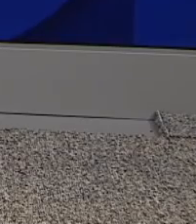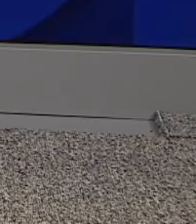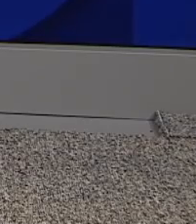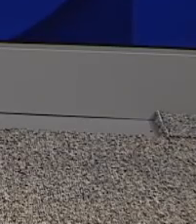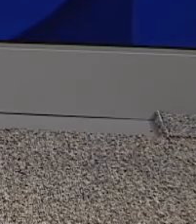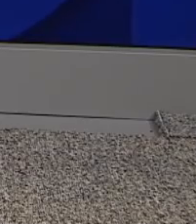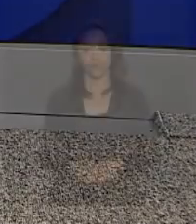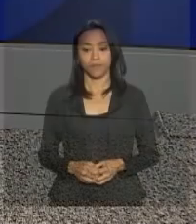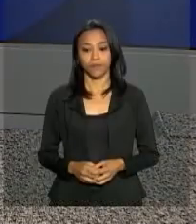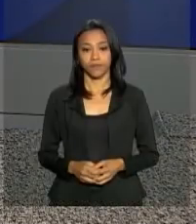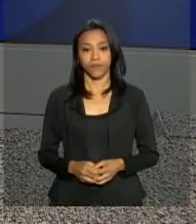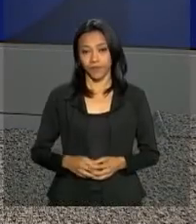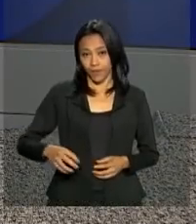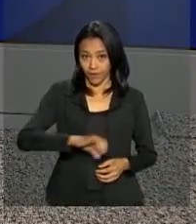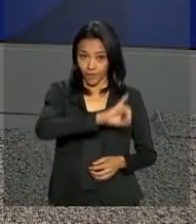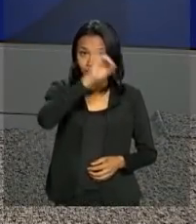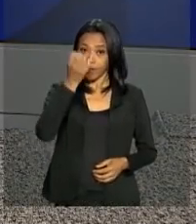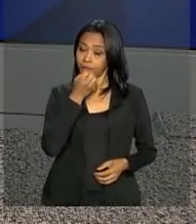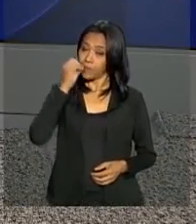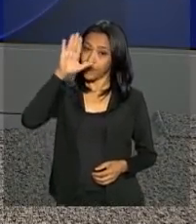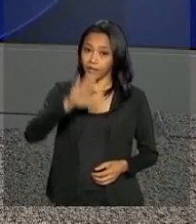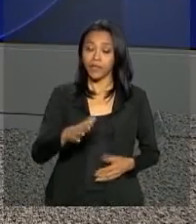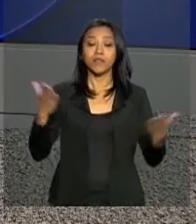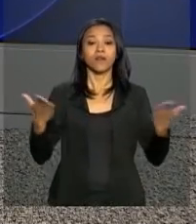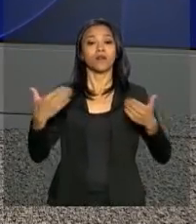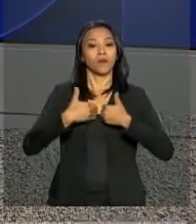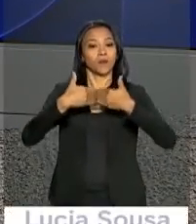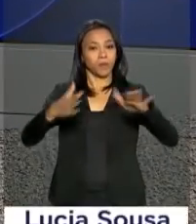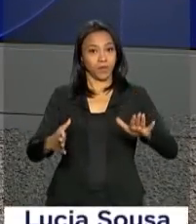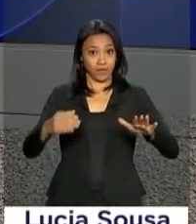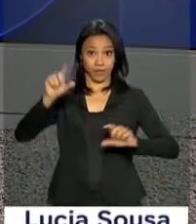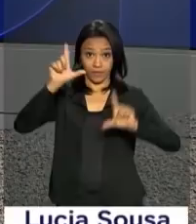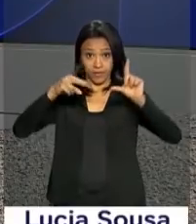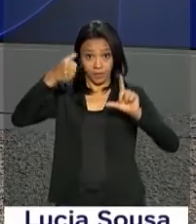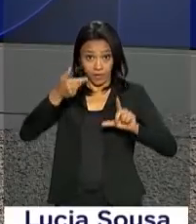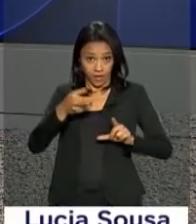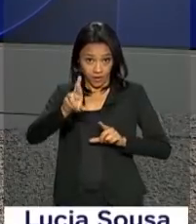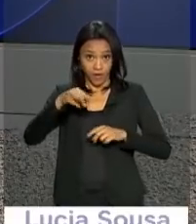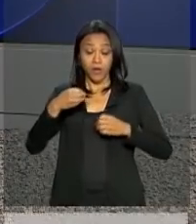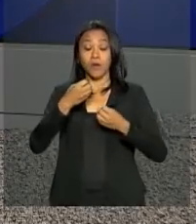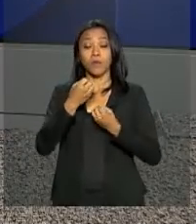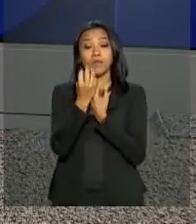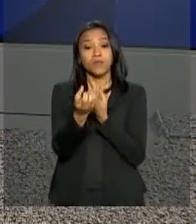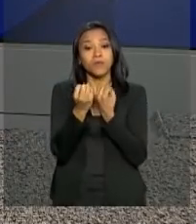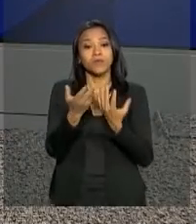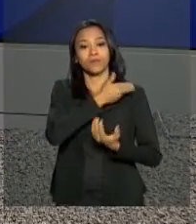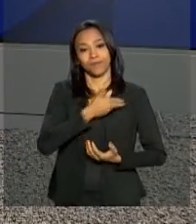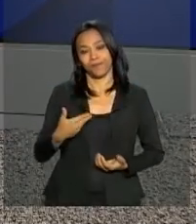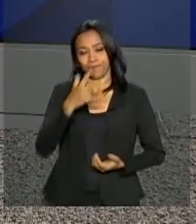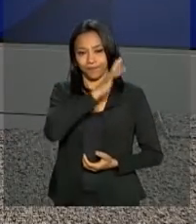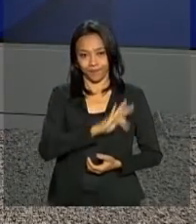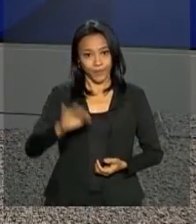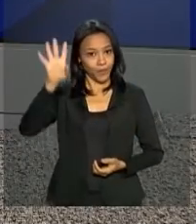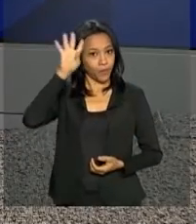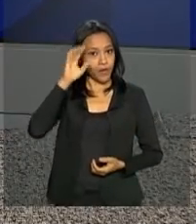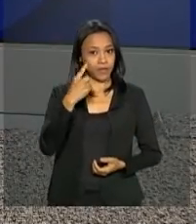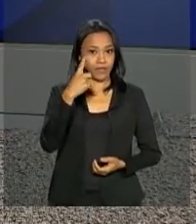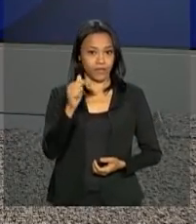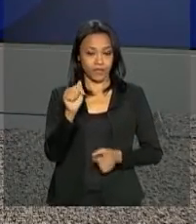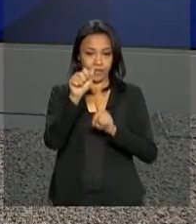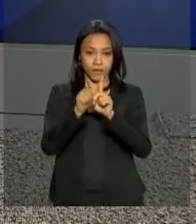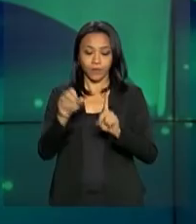olá boa tarde começa agora o repórter nbr com as notícias do governo federal desta quarta feira 17 de